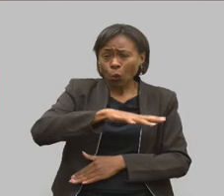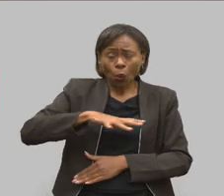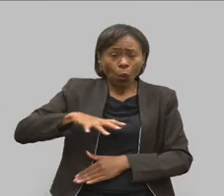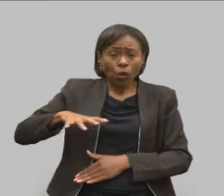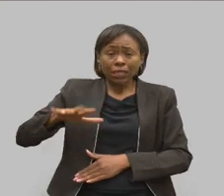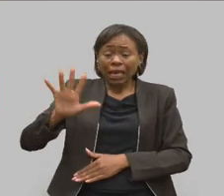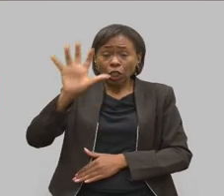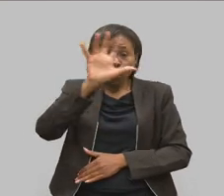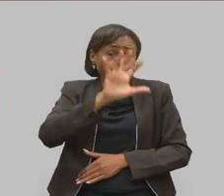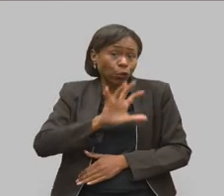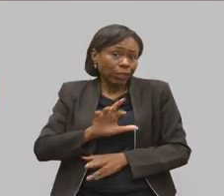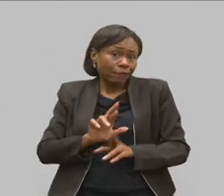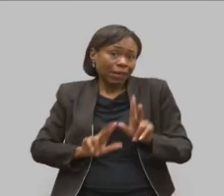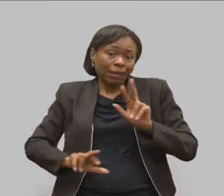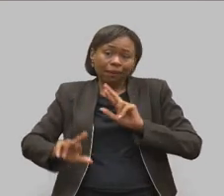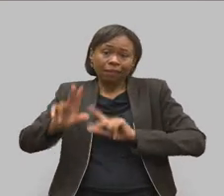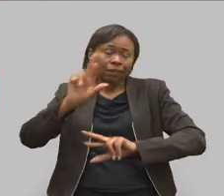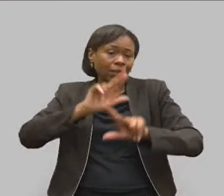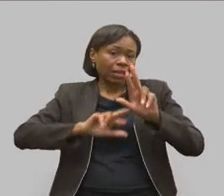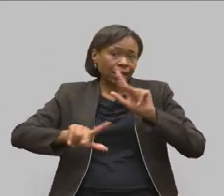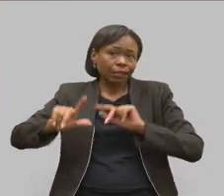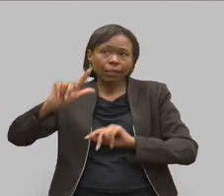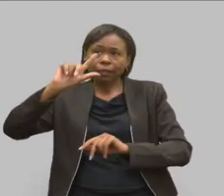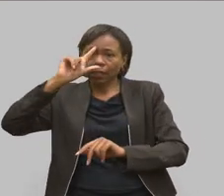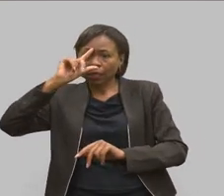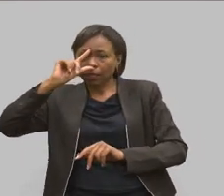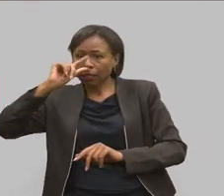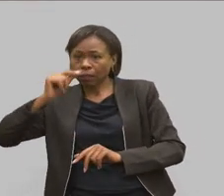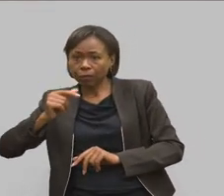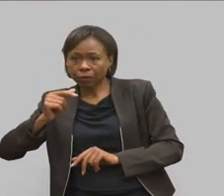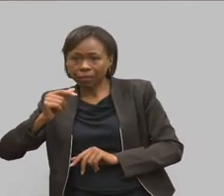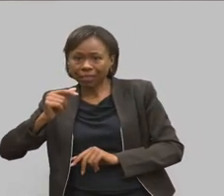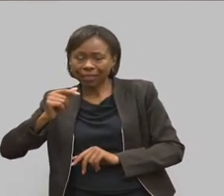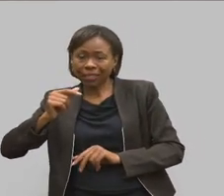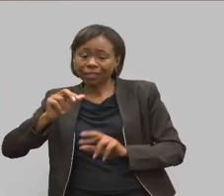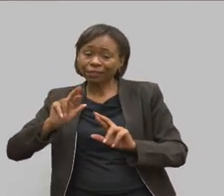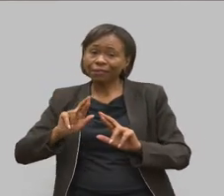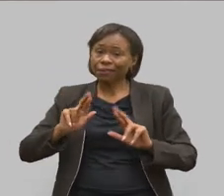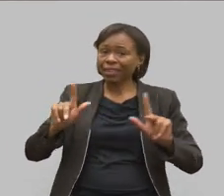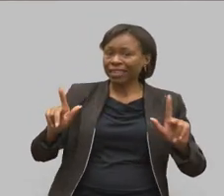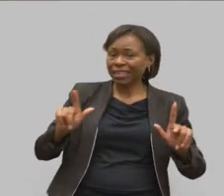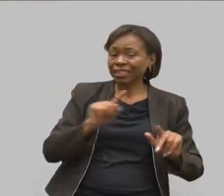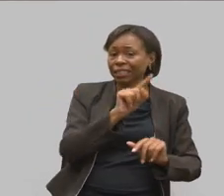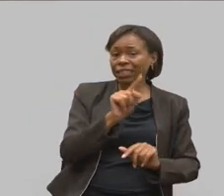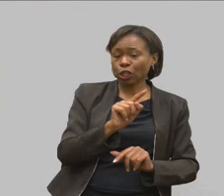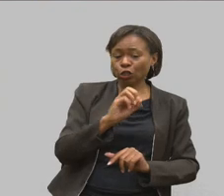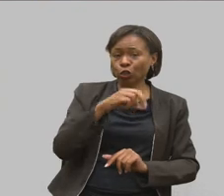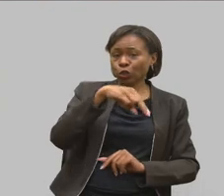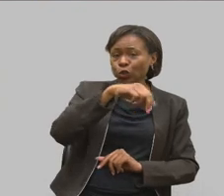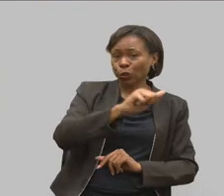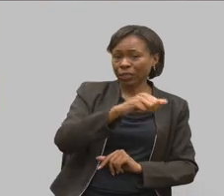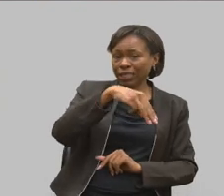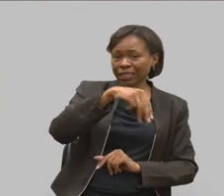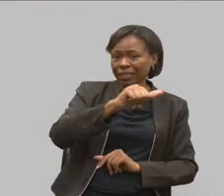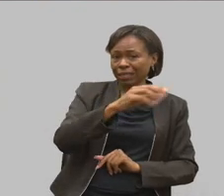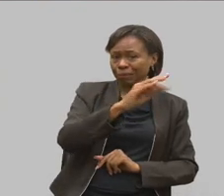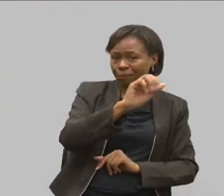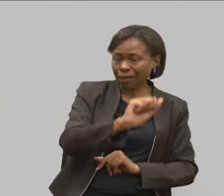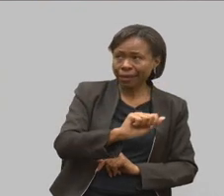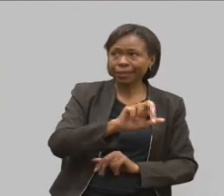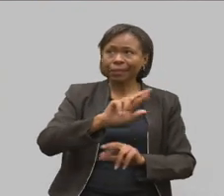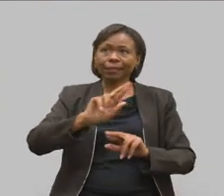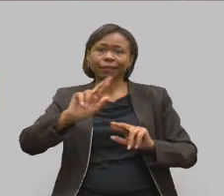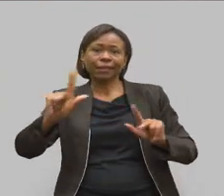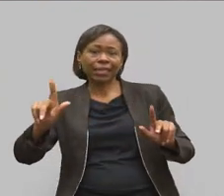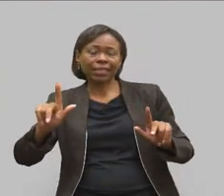outra a gente fala de triângulo mineiro é é muito diferente falar da Zona da Mata quando a gente fala da região do Vale do